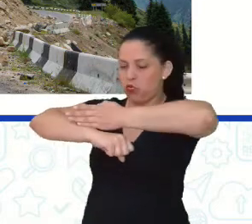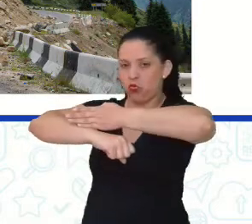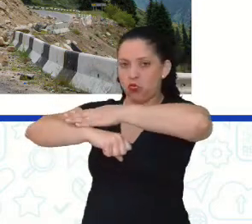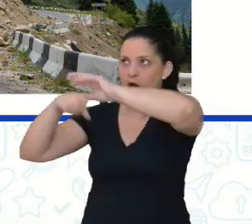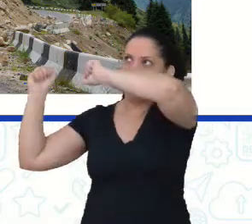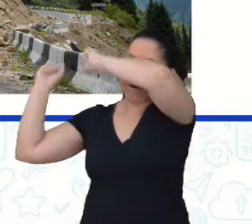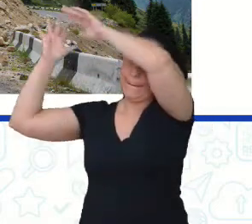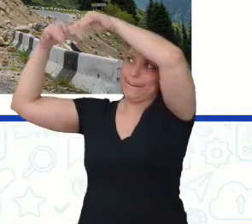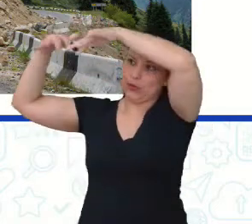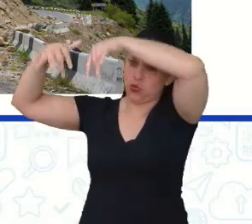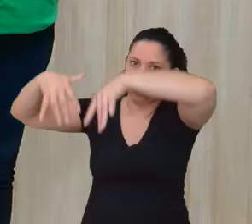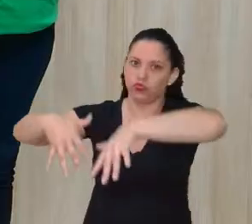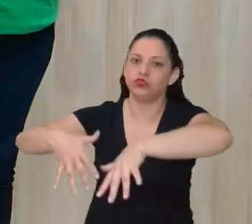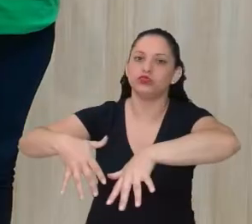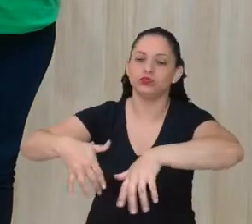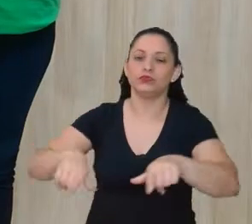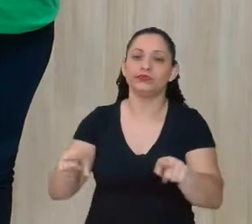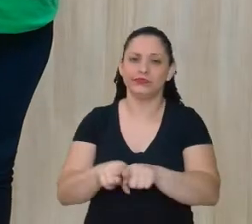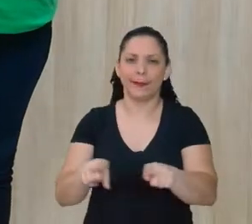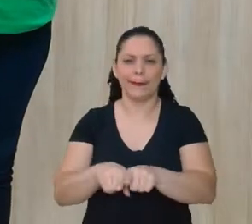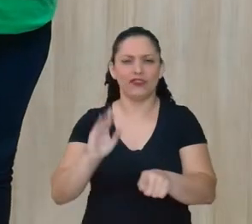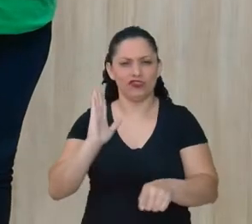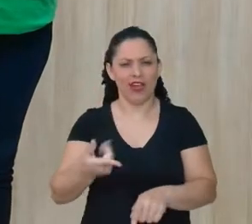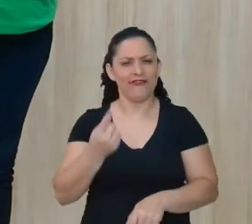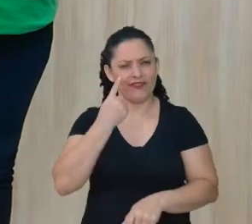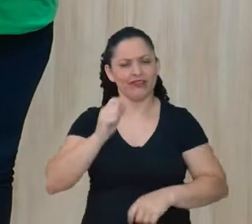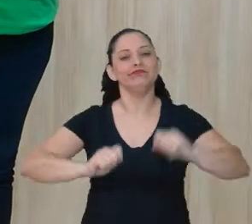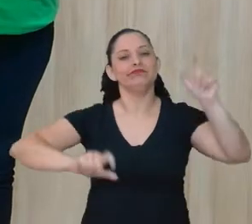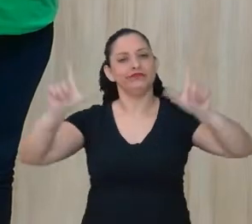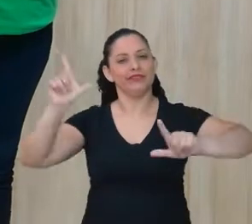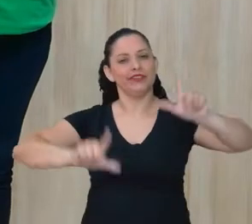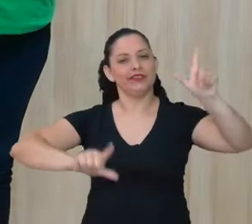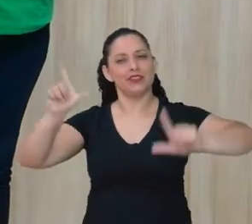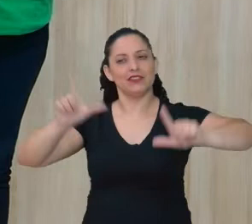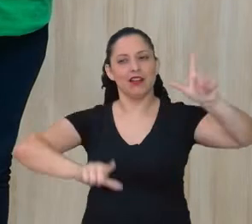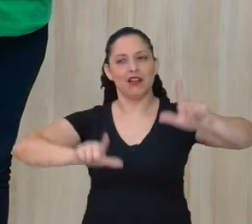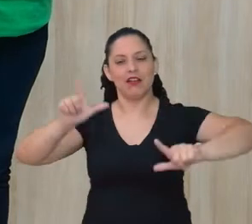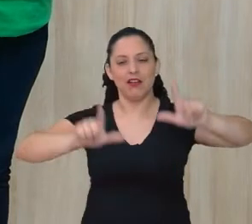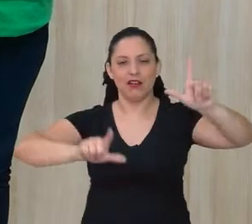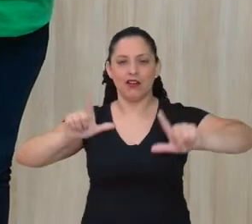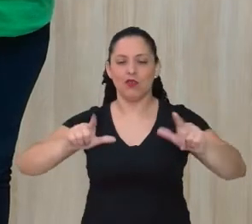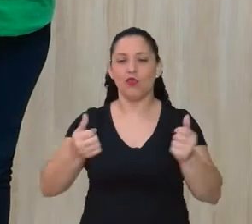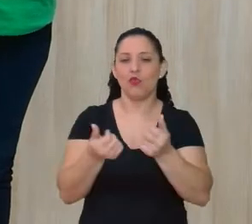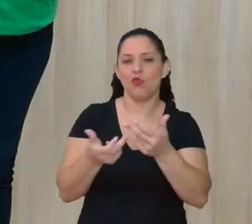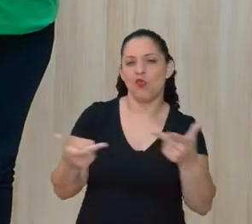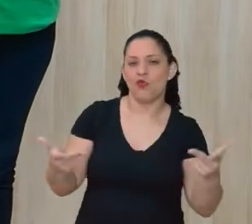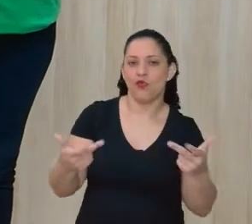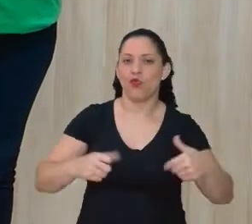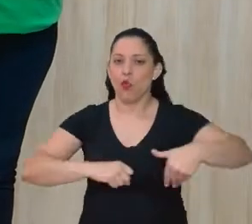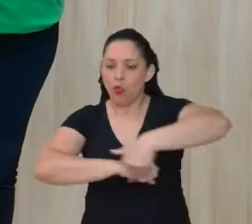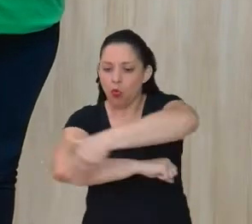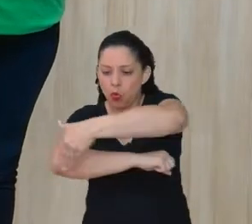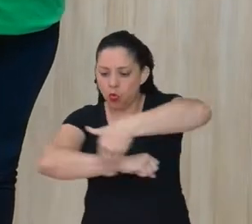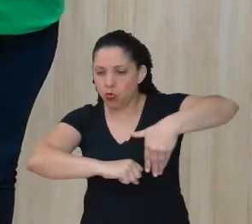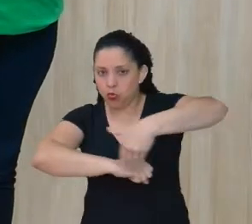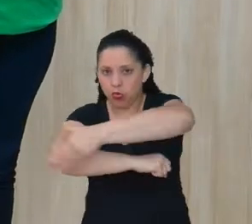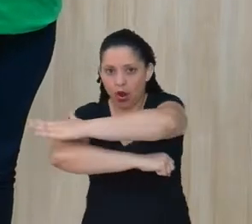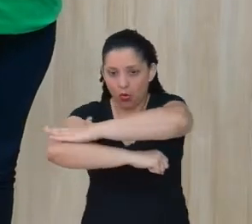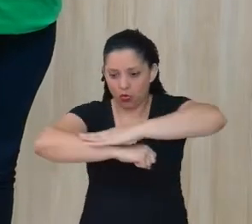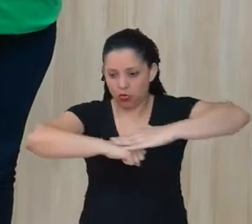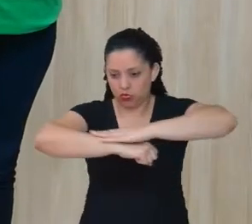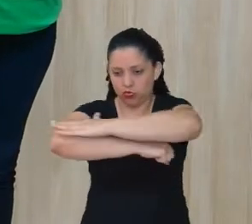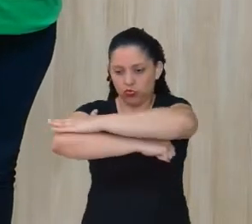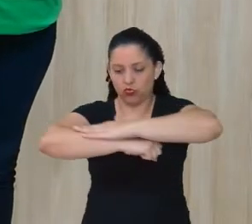falar, já devem ter visto também em reportagens, né? Ou passado por alguma estrada que tenha, né, havido